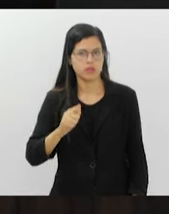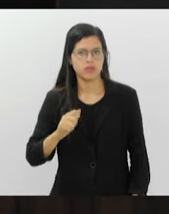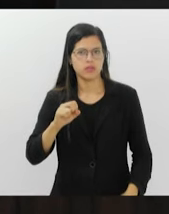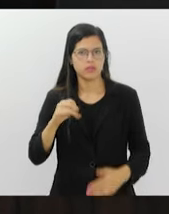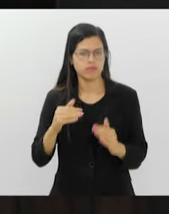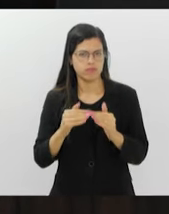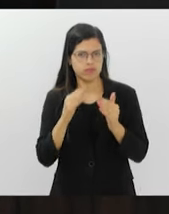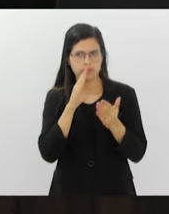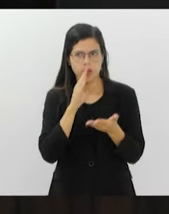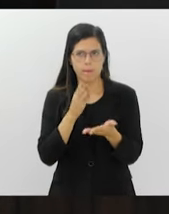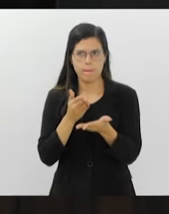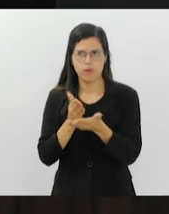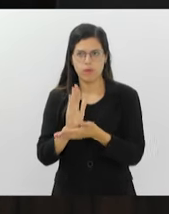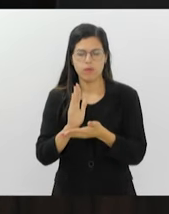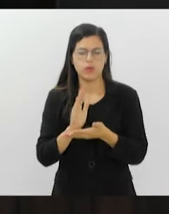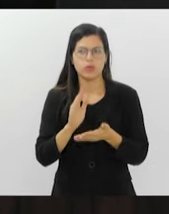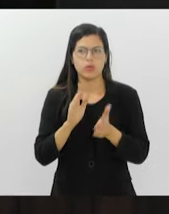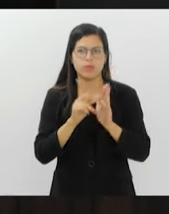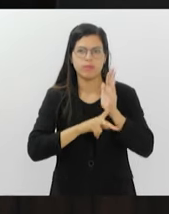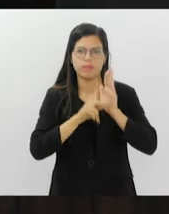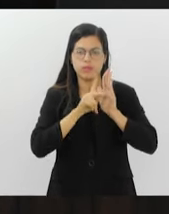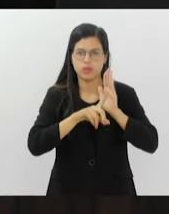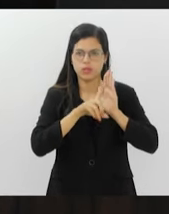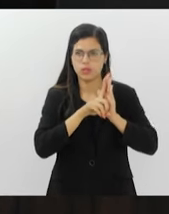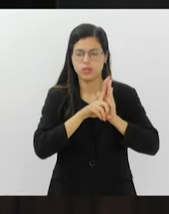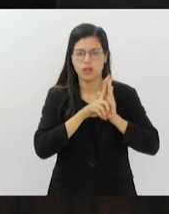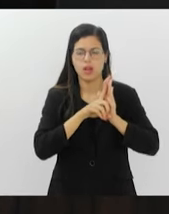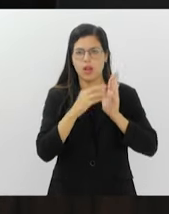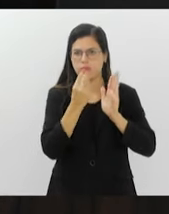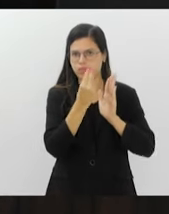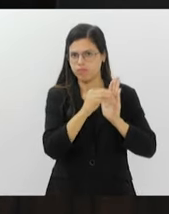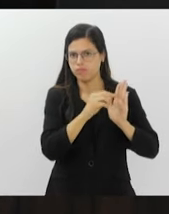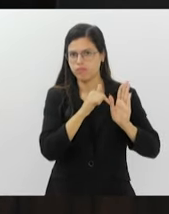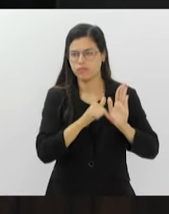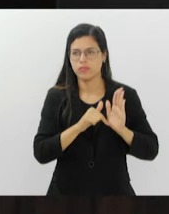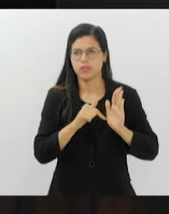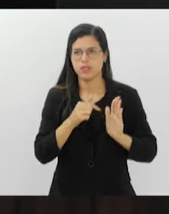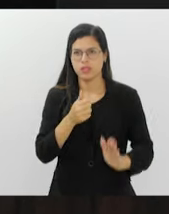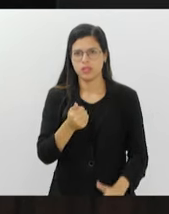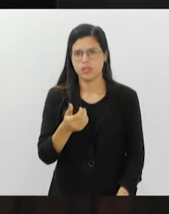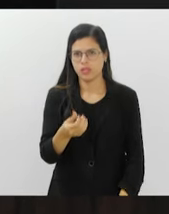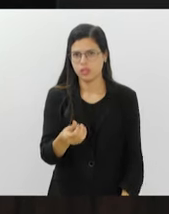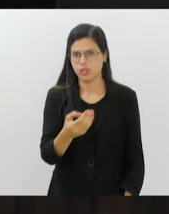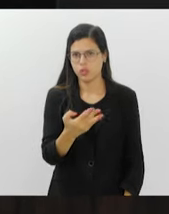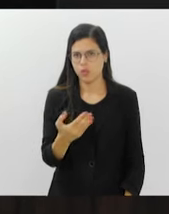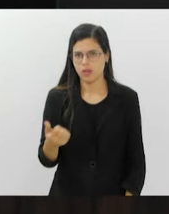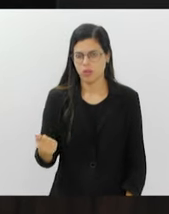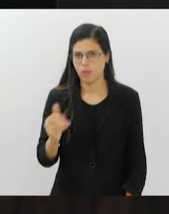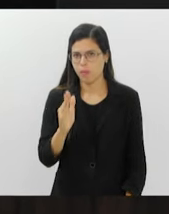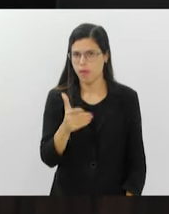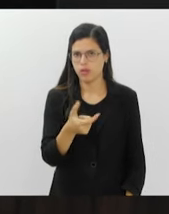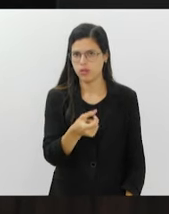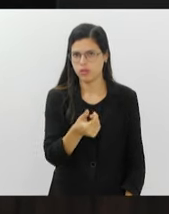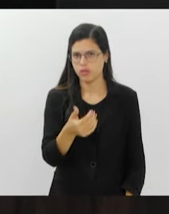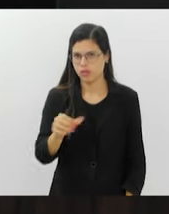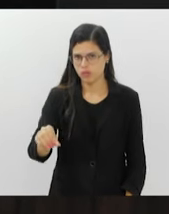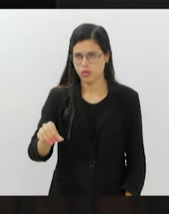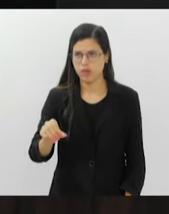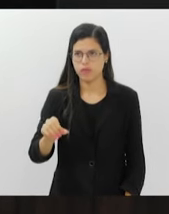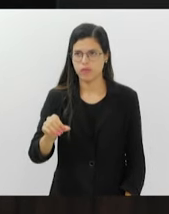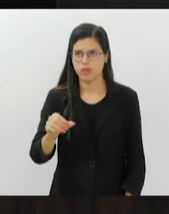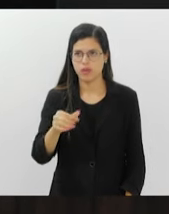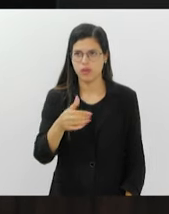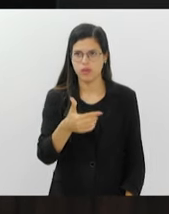apró Como estão aprovado a sobre a mesa requerimento de inclusão na ordem do dia do projeto 1641 de 19 e